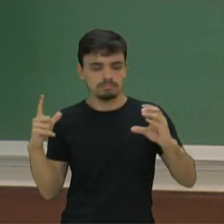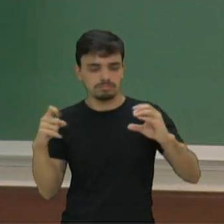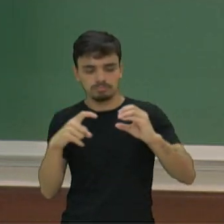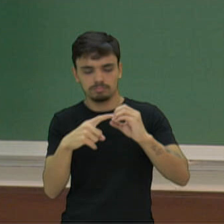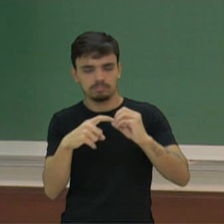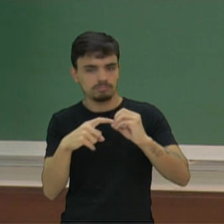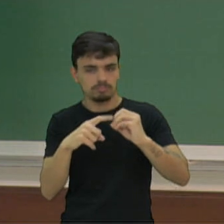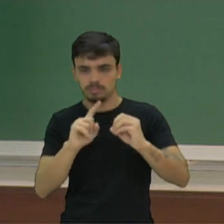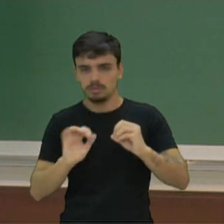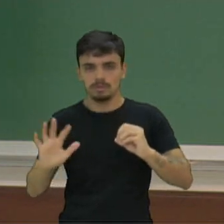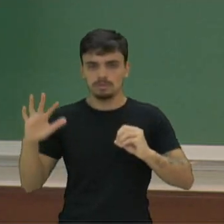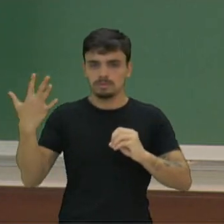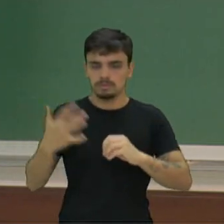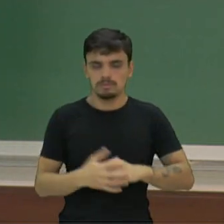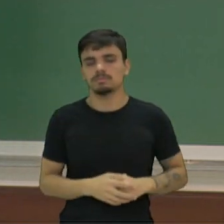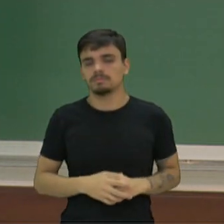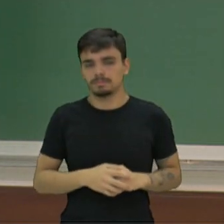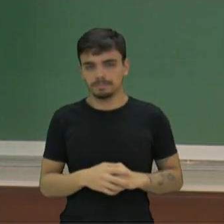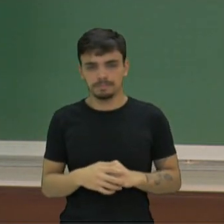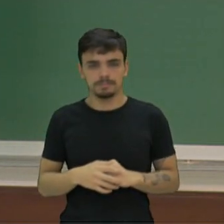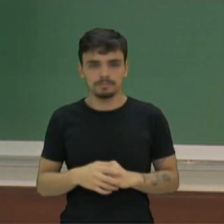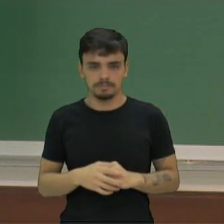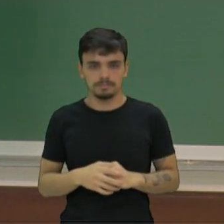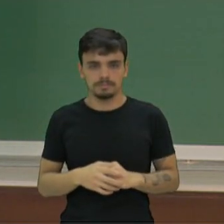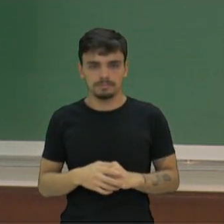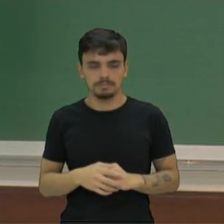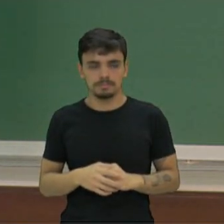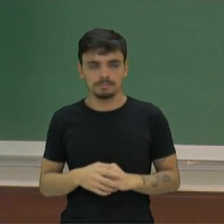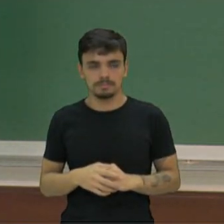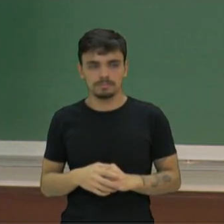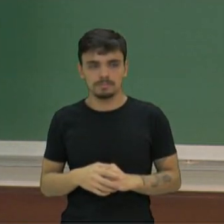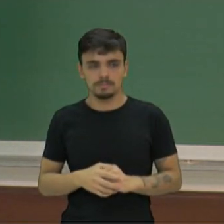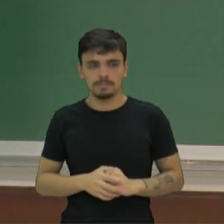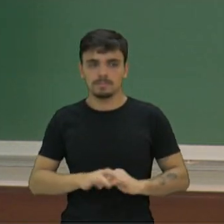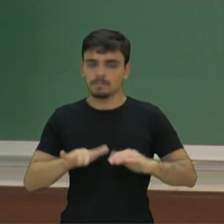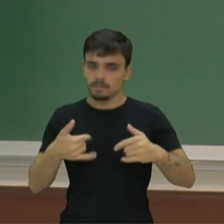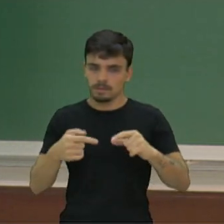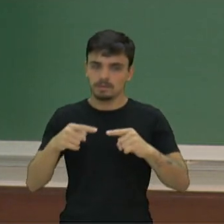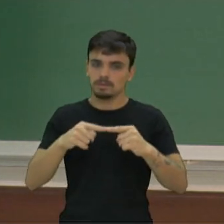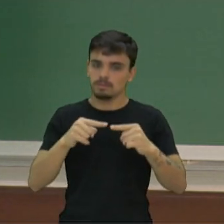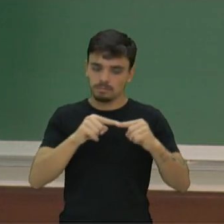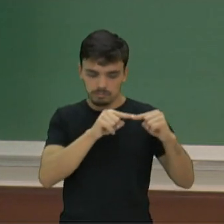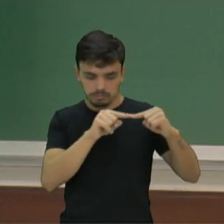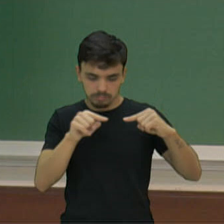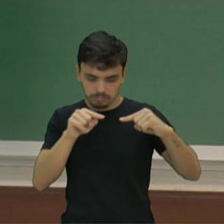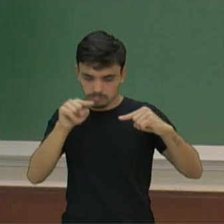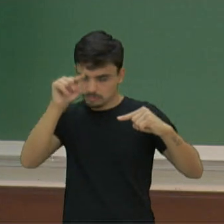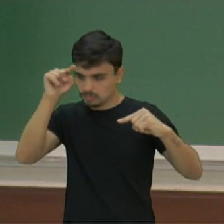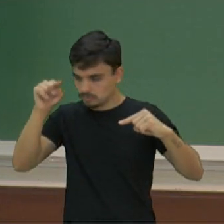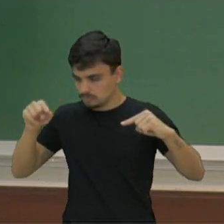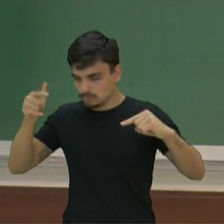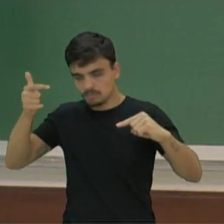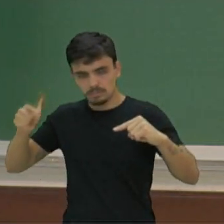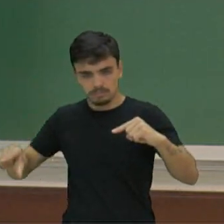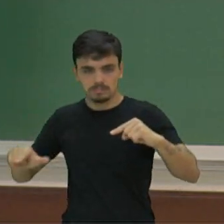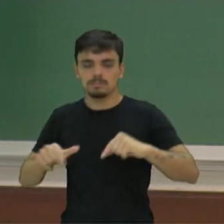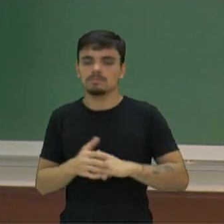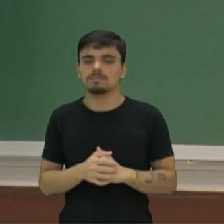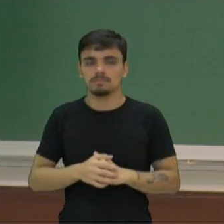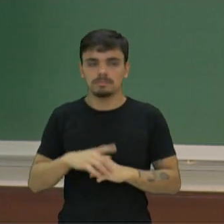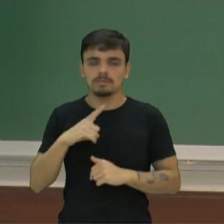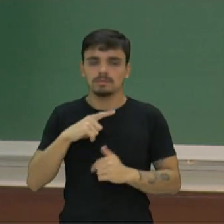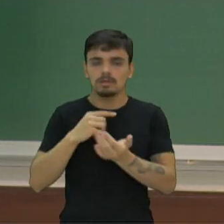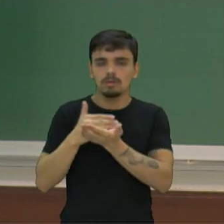fertilização, não houve a fecundação do ovócito, tá? E aí caiu novamente os níveis de progesterona e estrogênio e